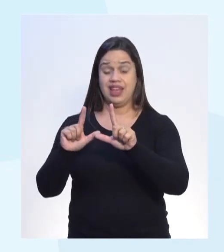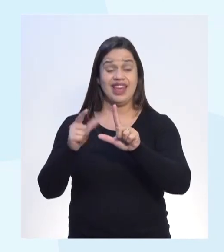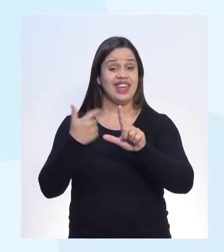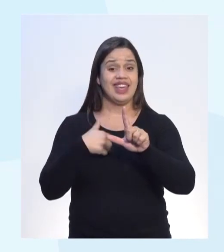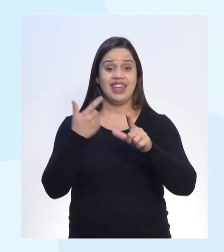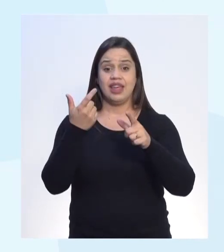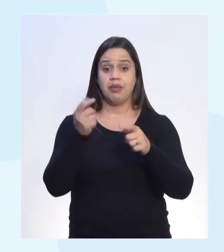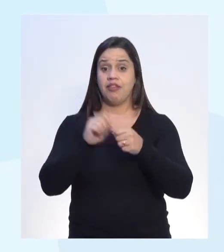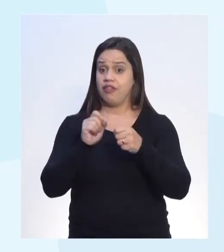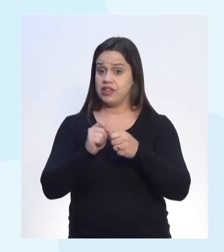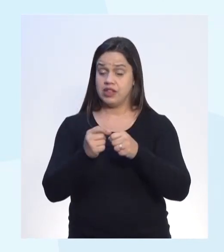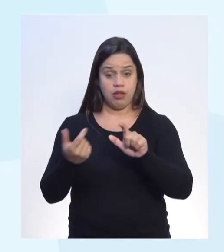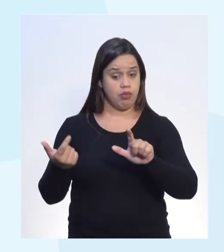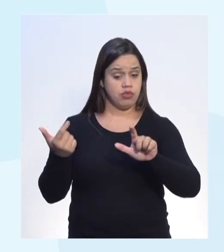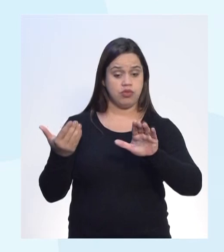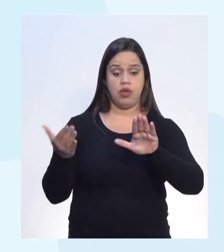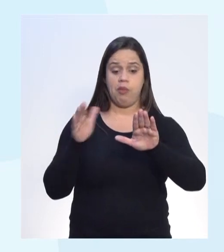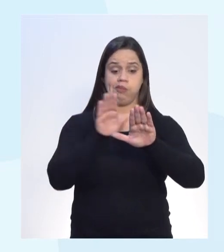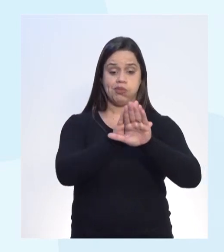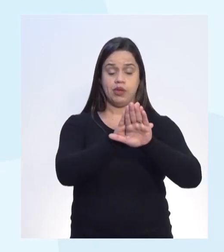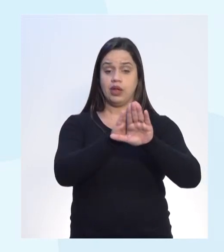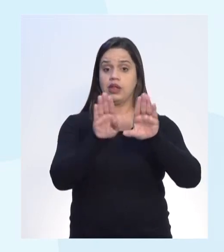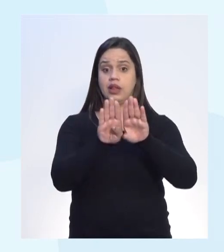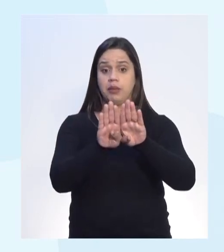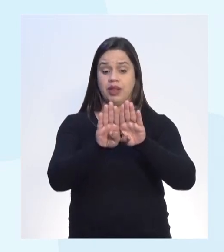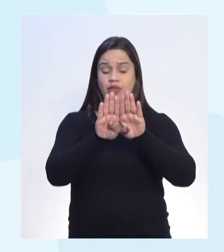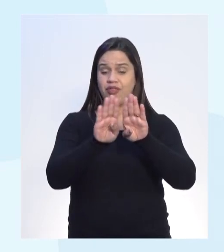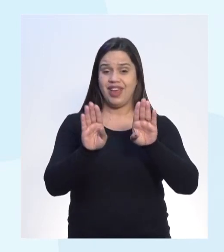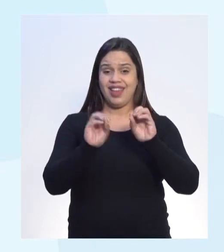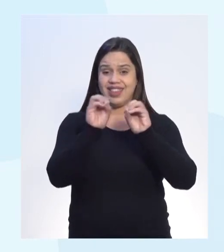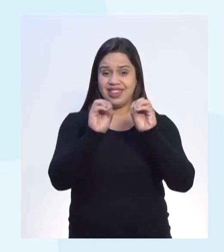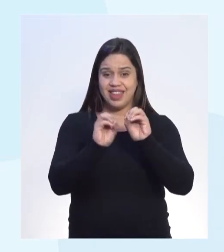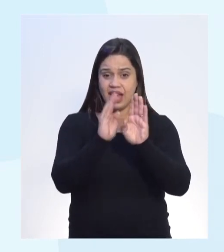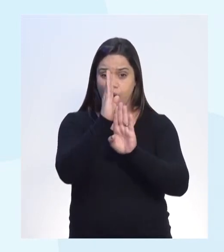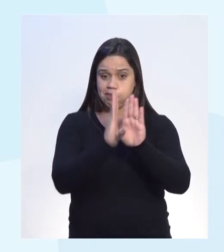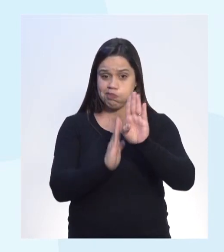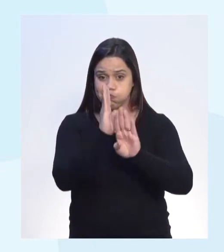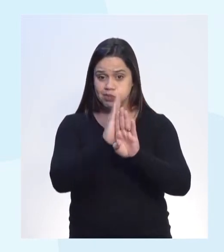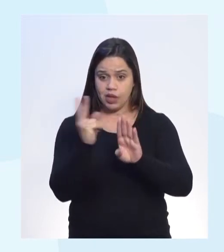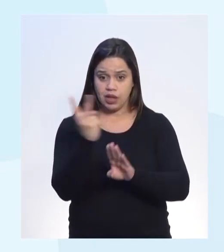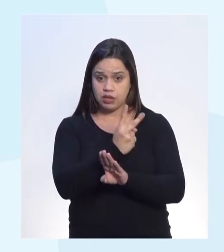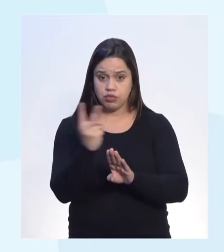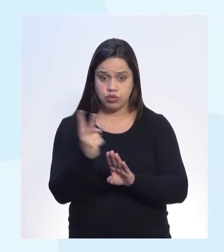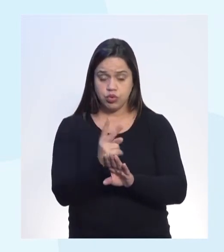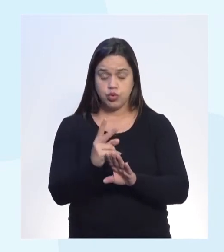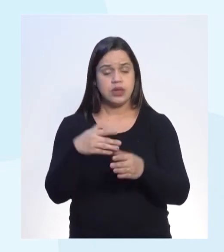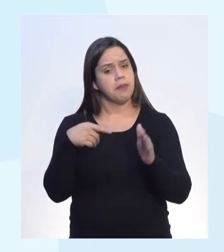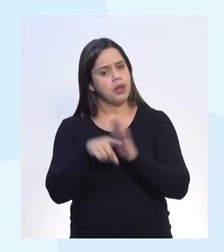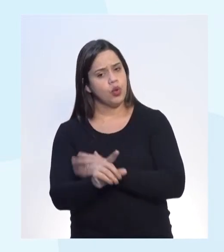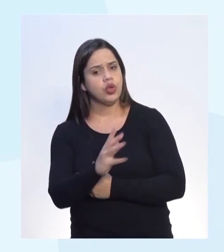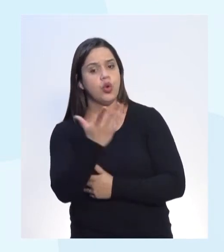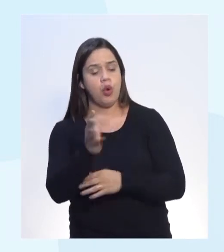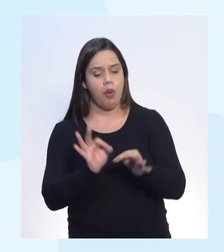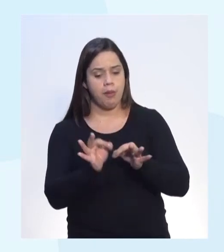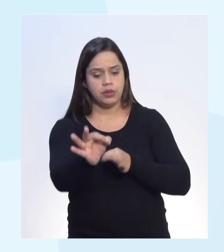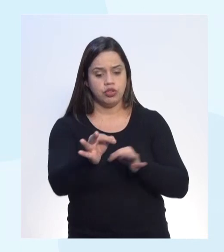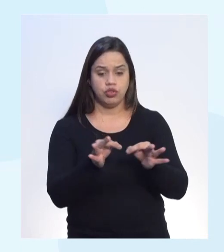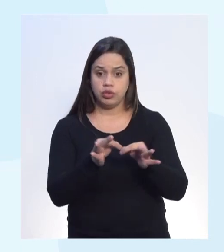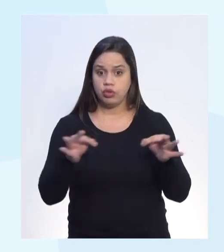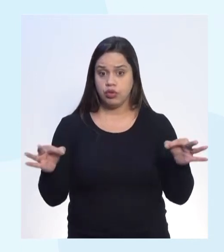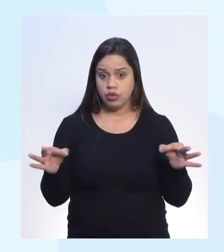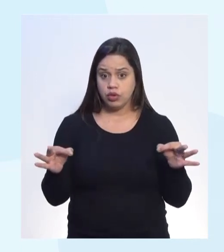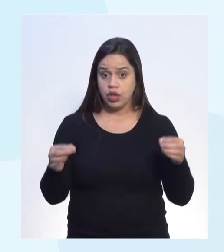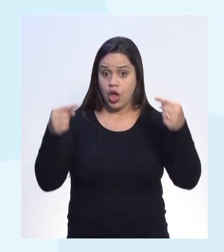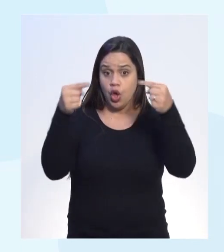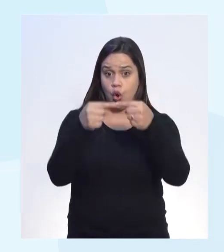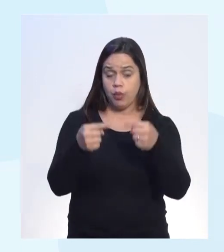sem deixar espaços entre elas, quais serão as novas medidas de comprimento e largura de acordo